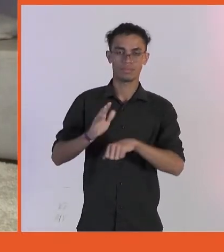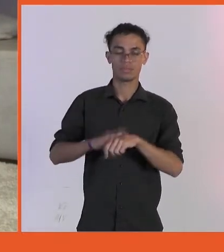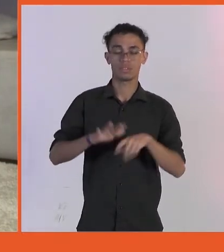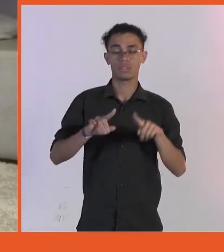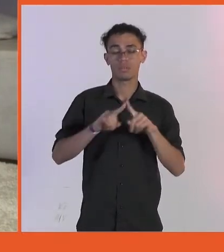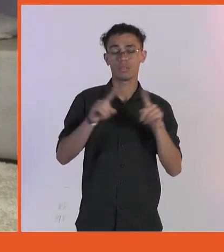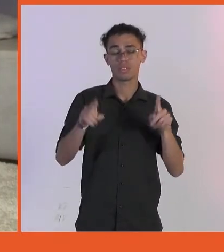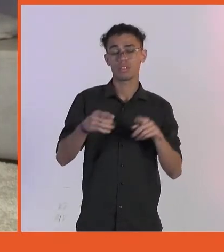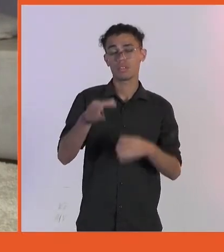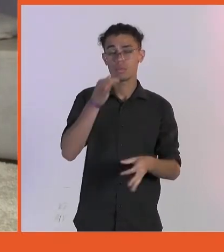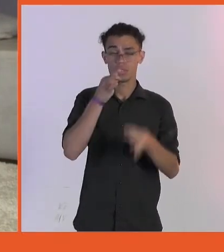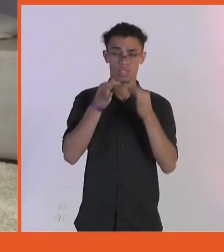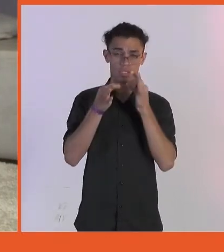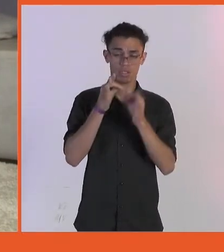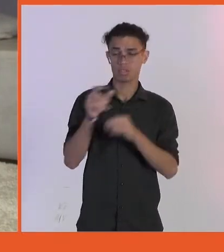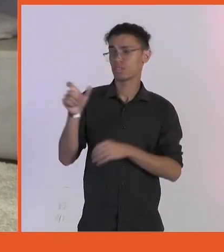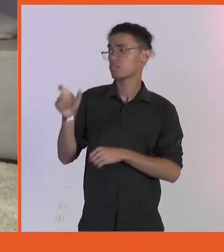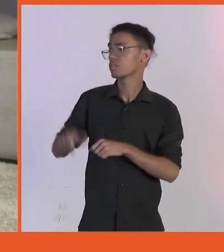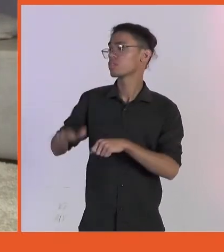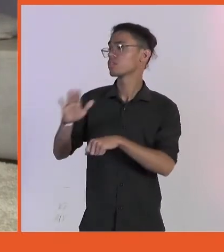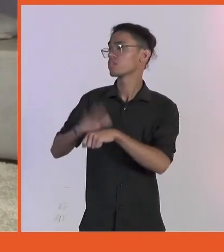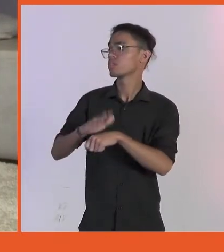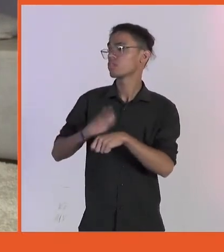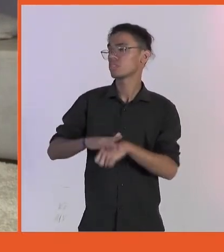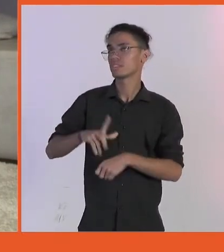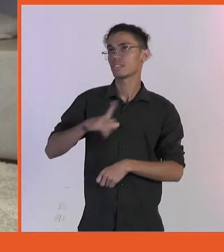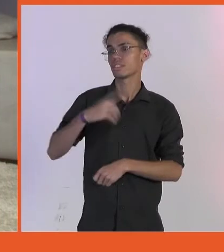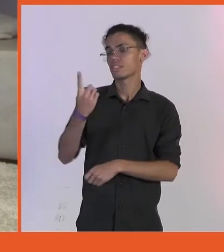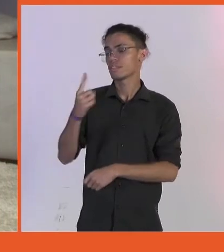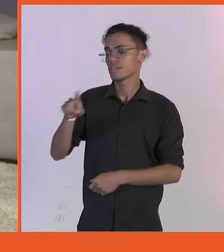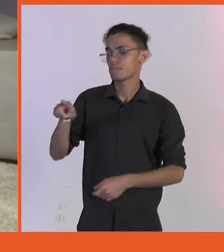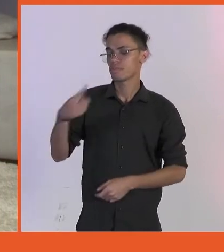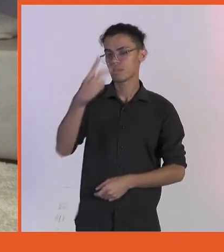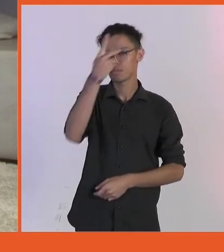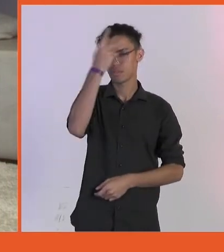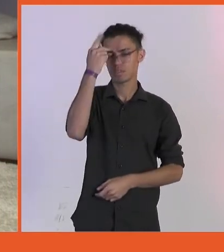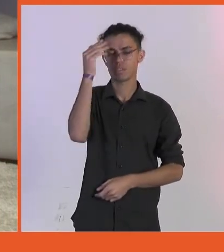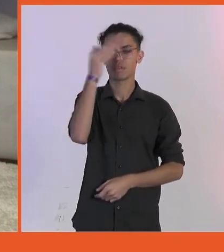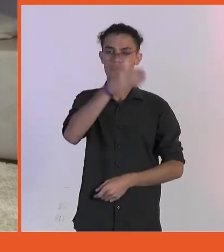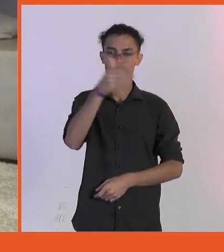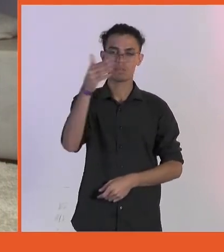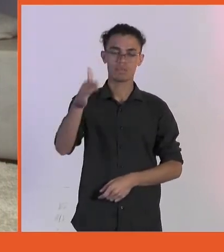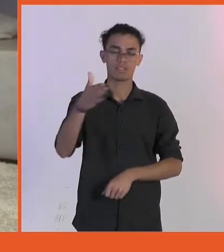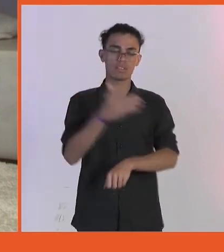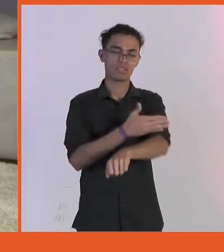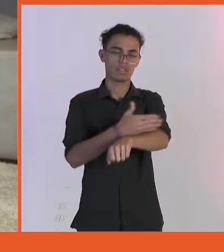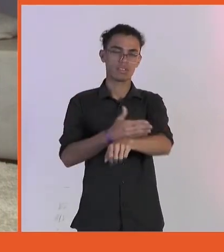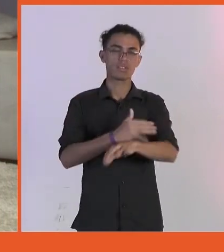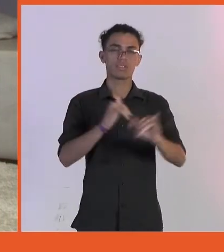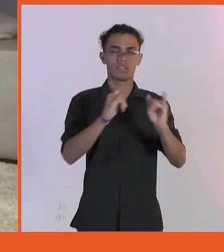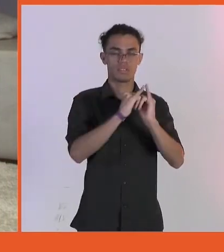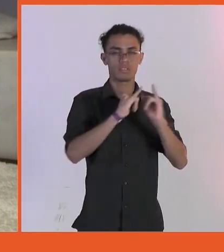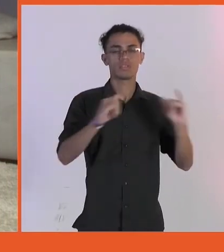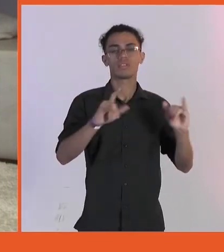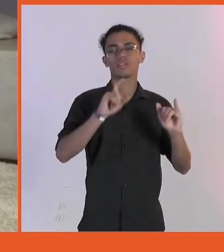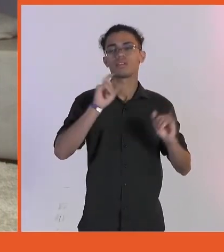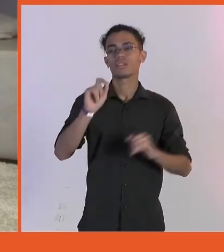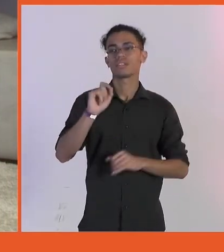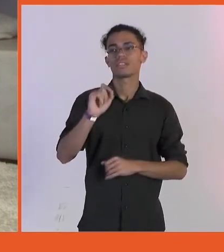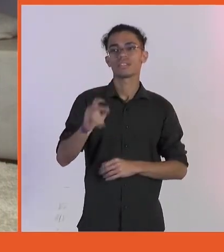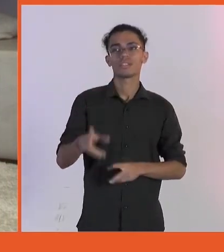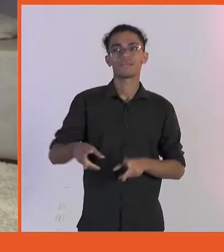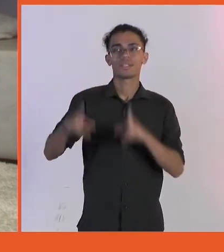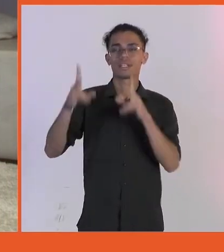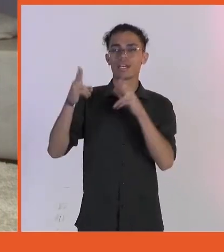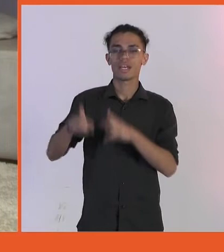fazer um comentário do que você falou sobre ter 1.000 pessoas engajadas. A gente costuma falar bastante no Boost que é igual